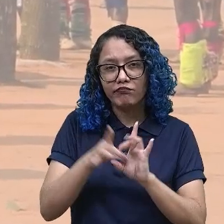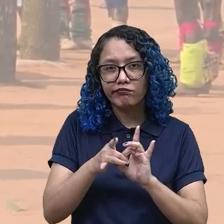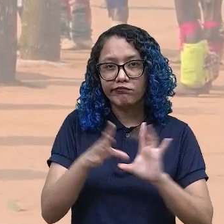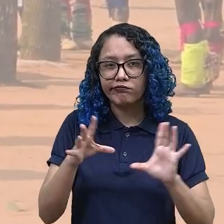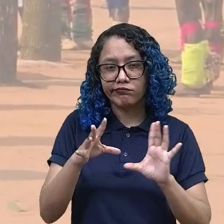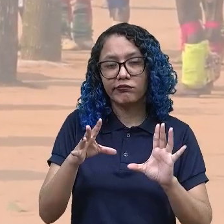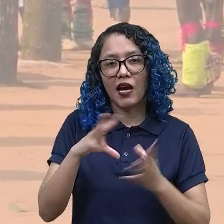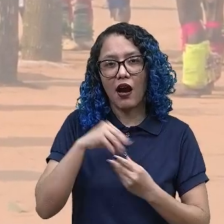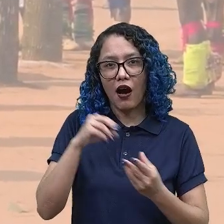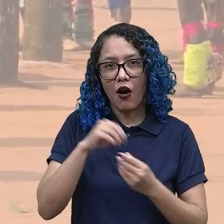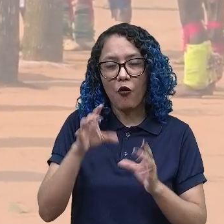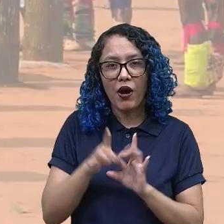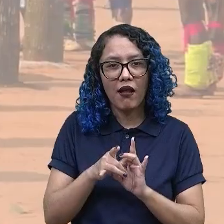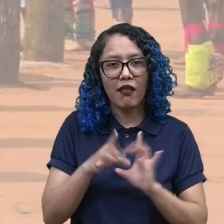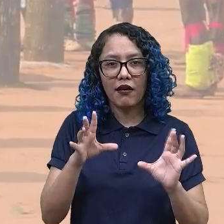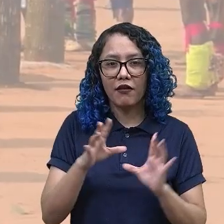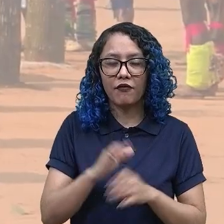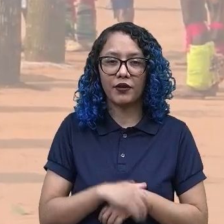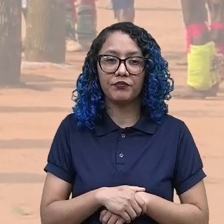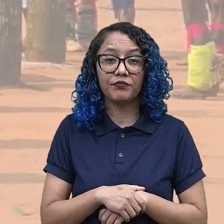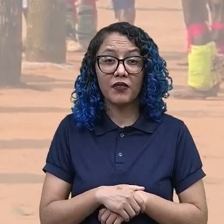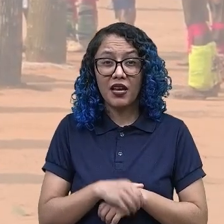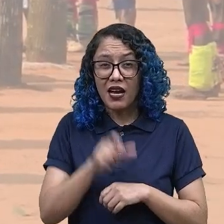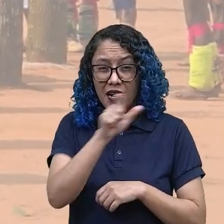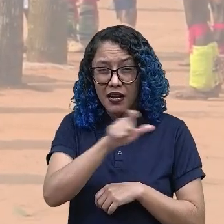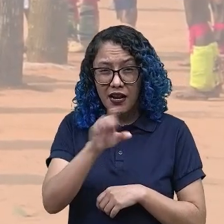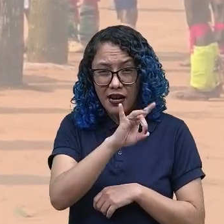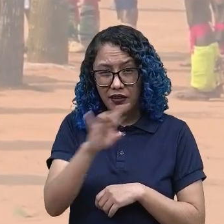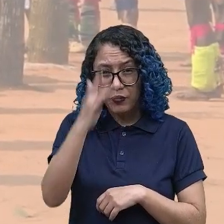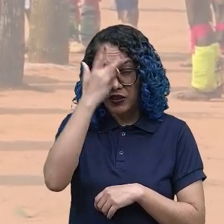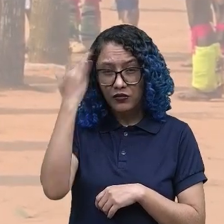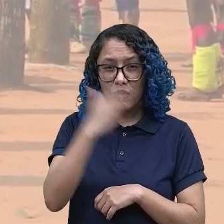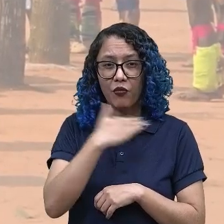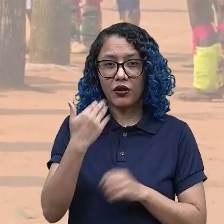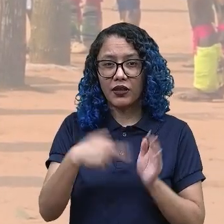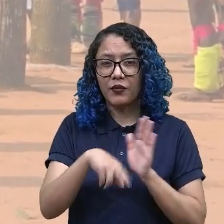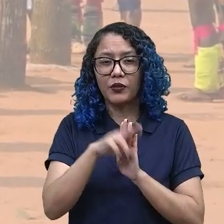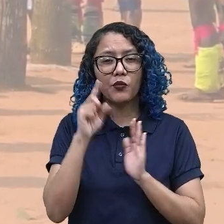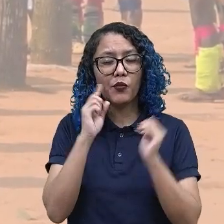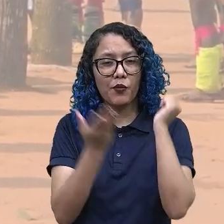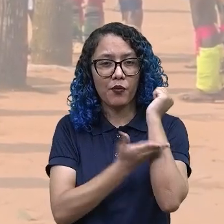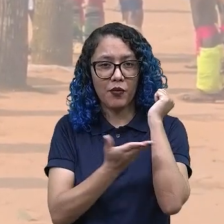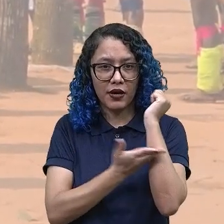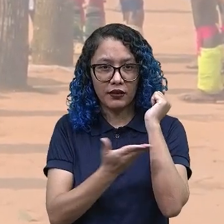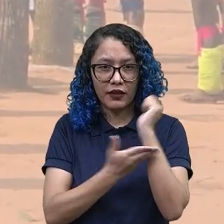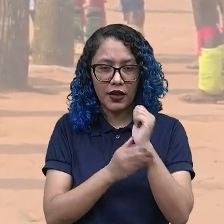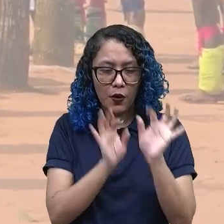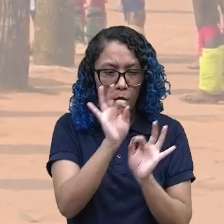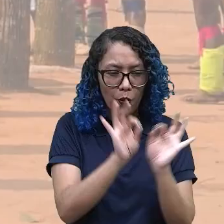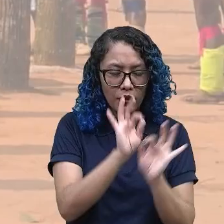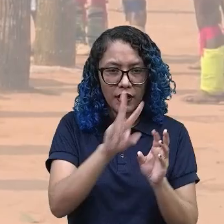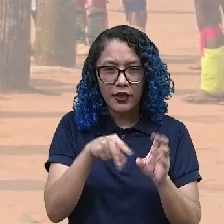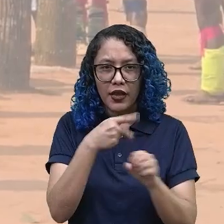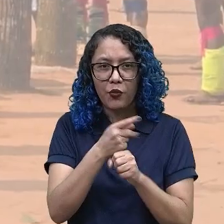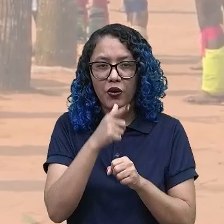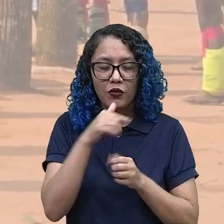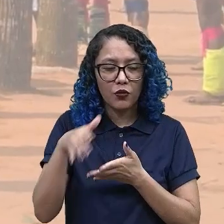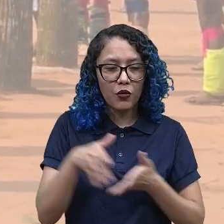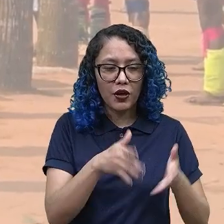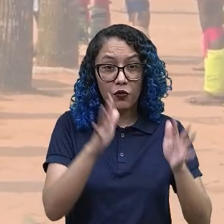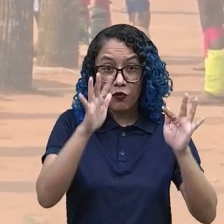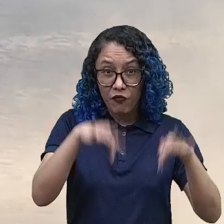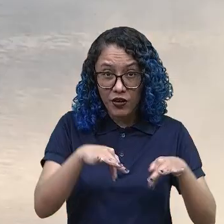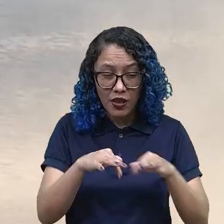celebrado no ritual é representado por um tronco de madeira Quarupi, que é ornamentado e jogado no rio Culuene, ao final da